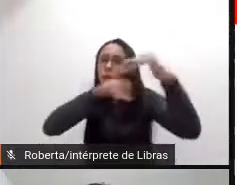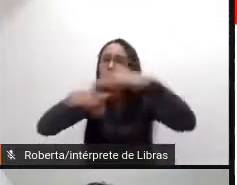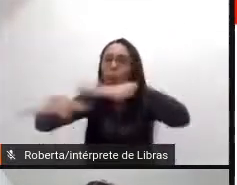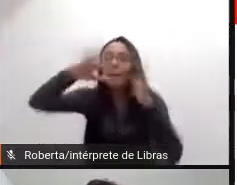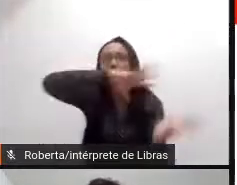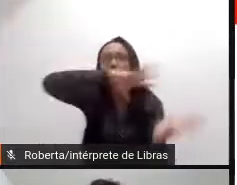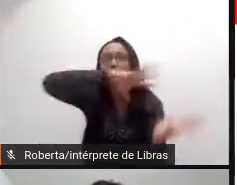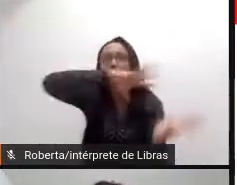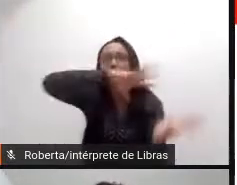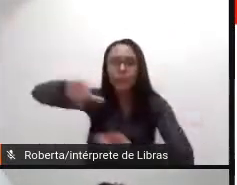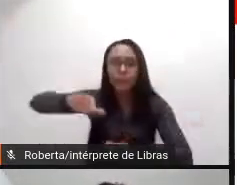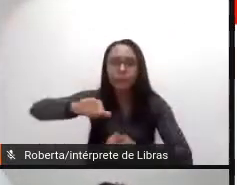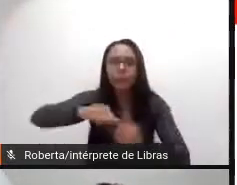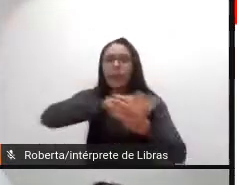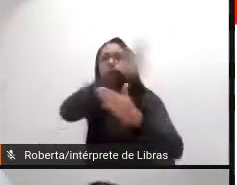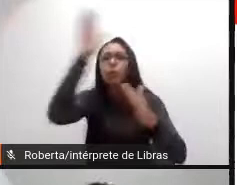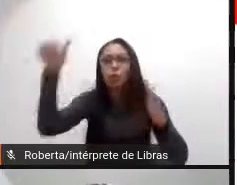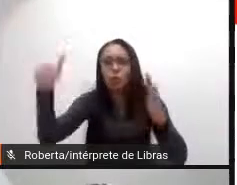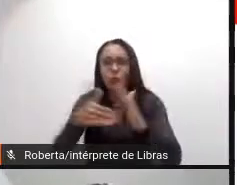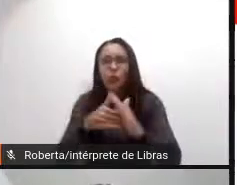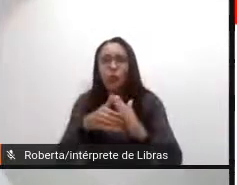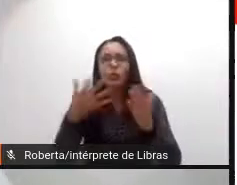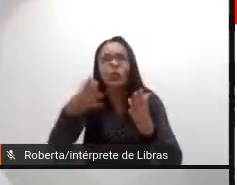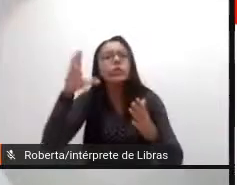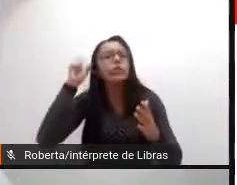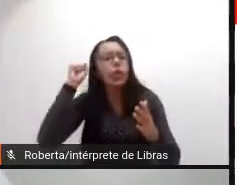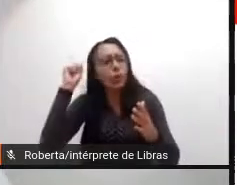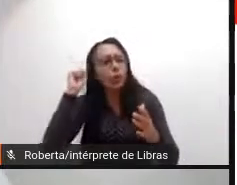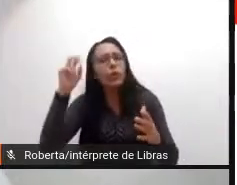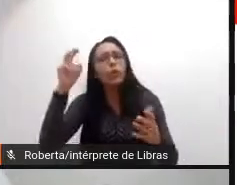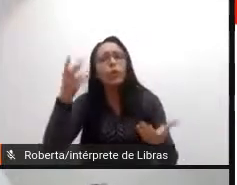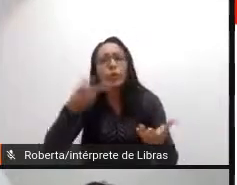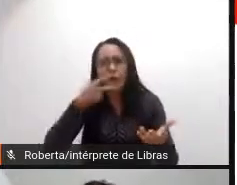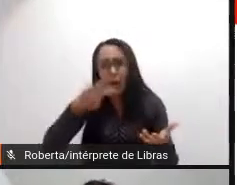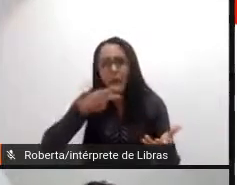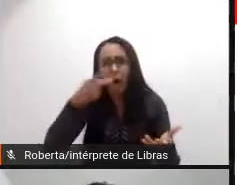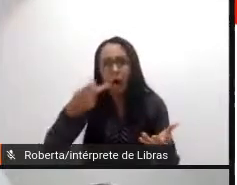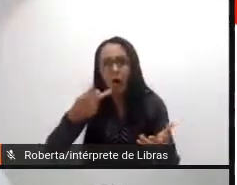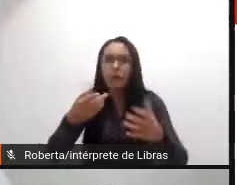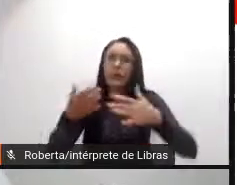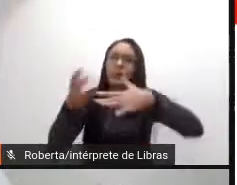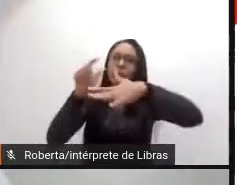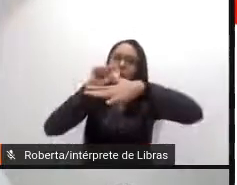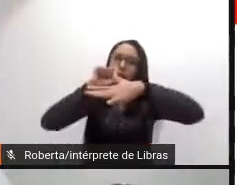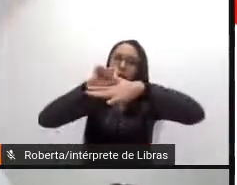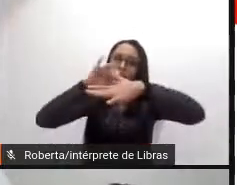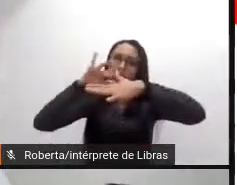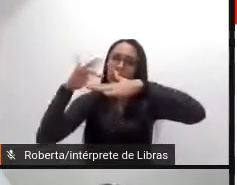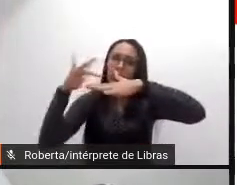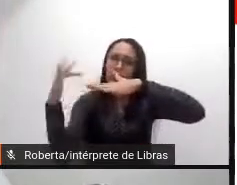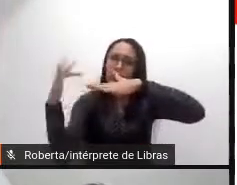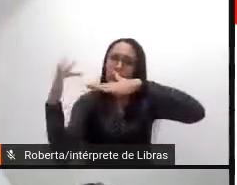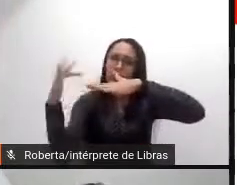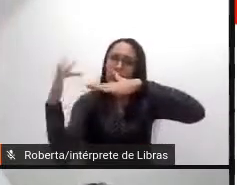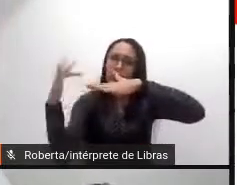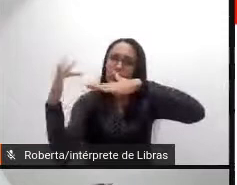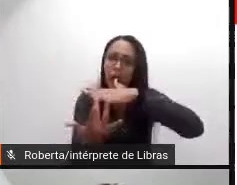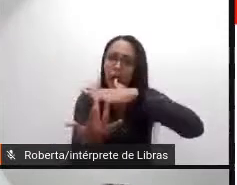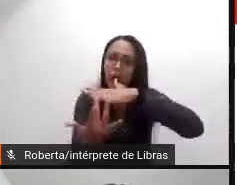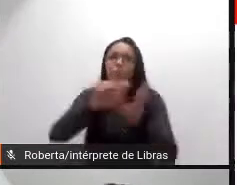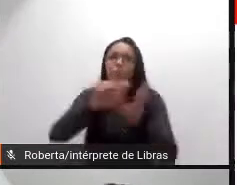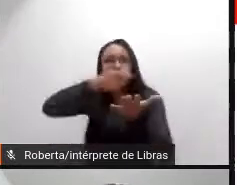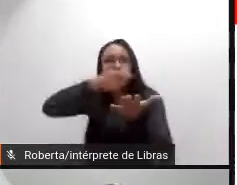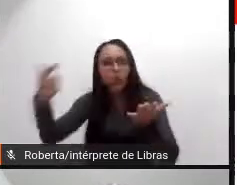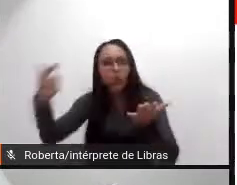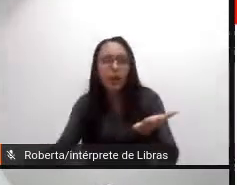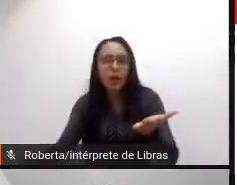então todo mundo já deve ter ouvido falar nas redes sociais, nas mídias, num jornal, numa